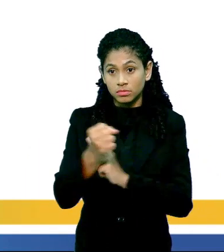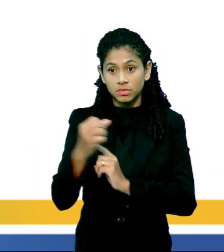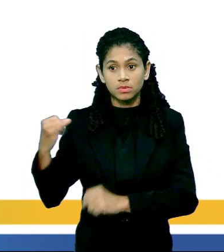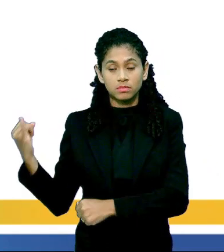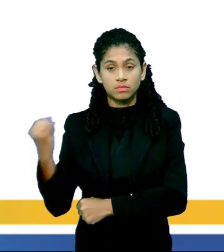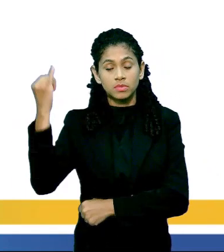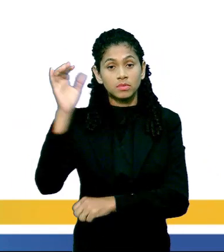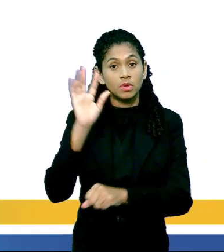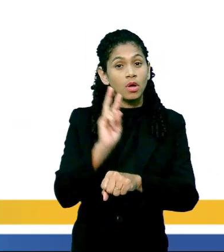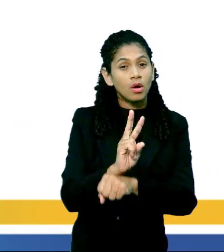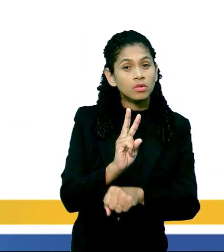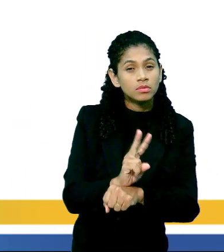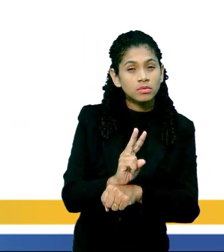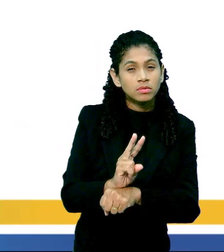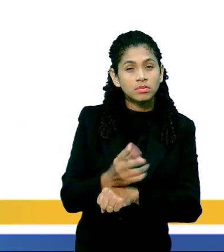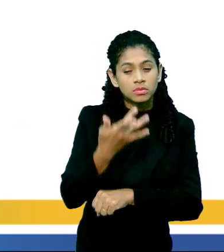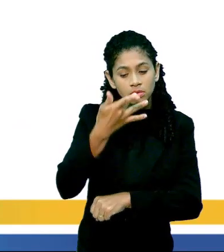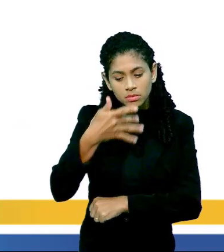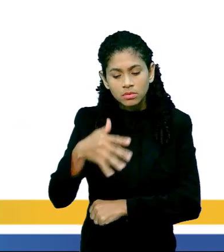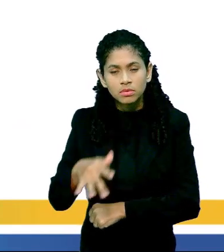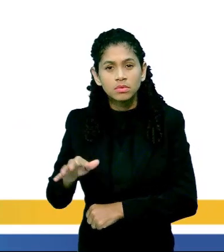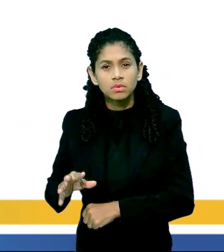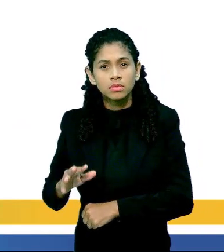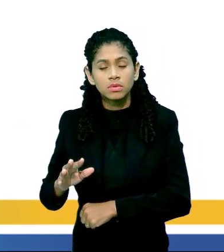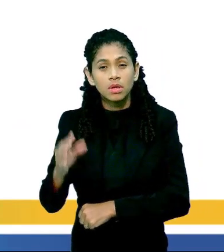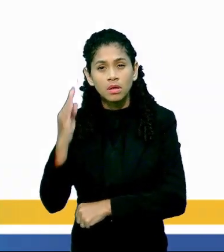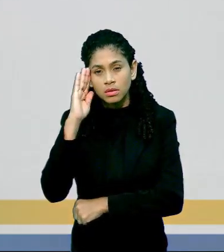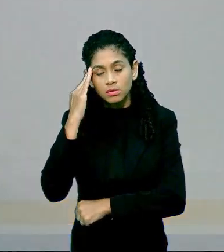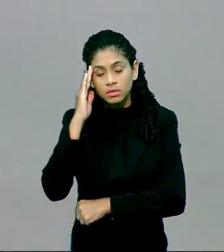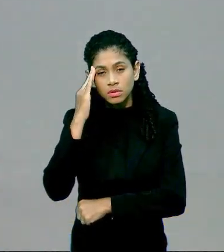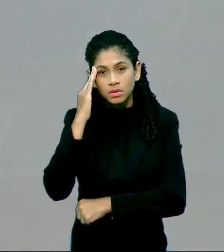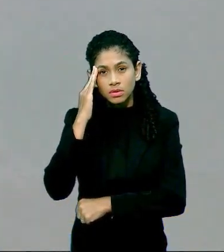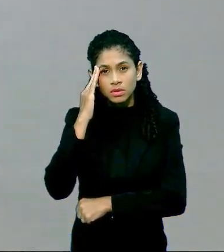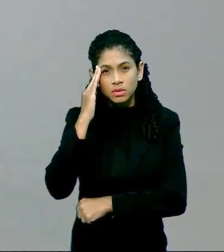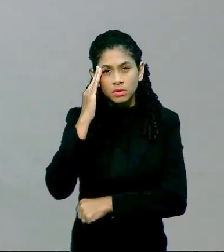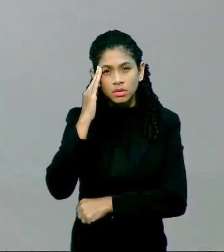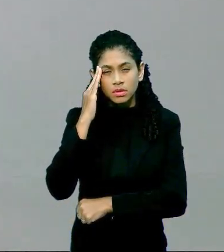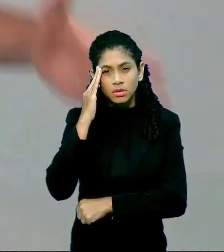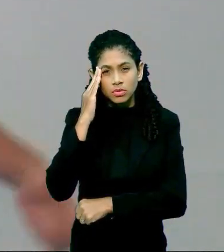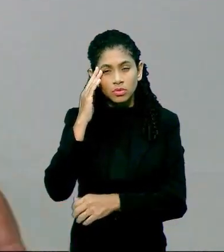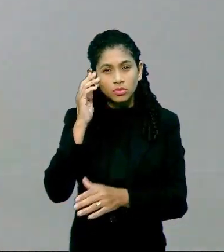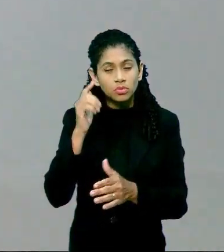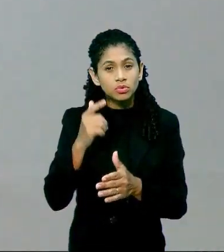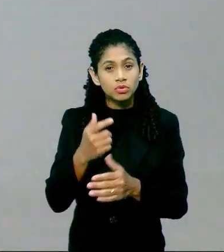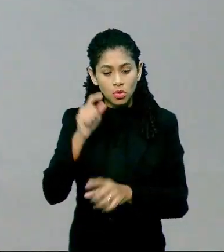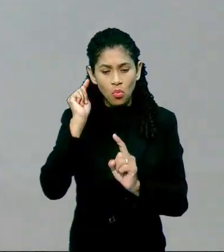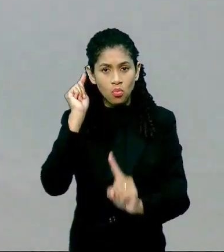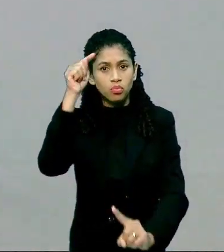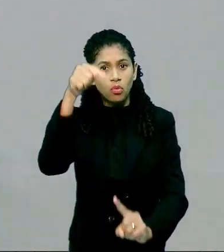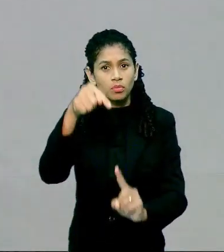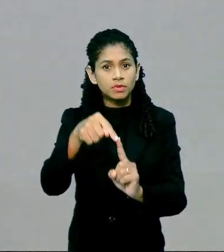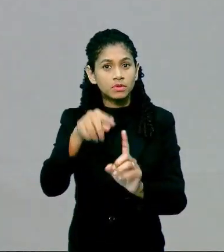que ajuda as crianças a entenderem e desempenharem seus papéis na sociedade.